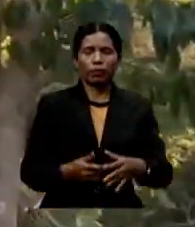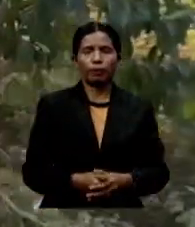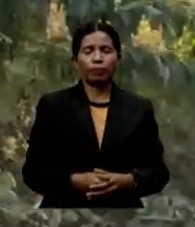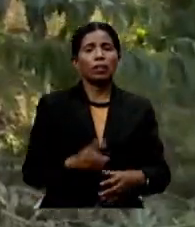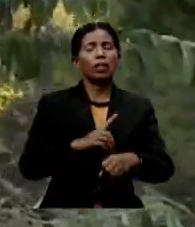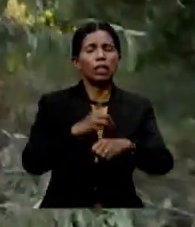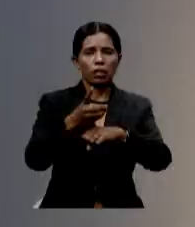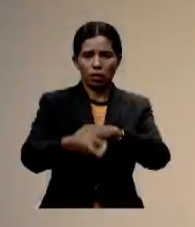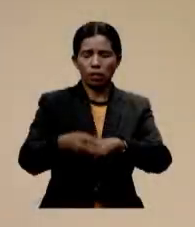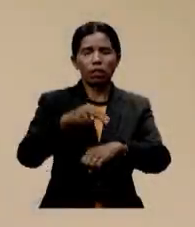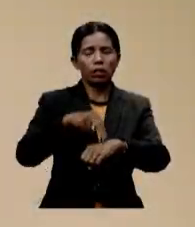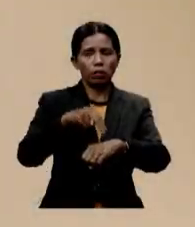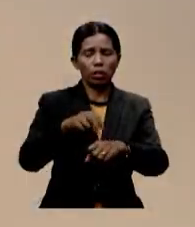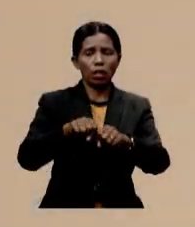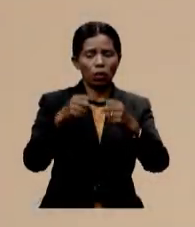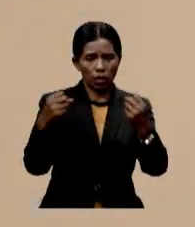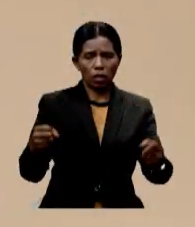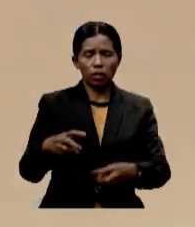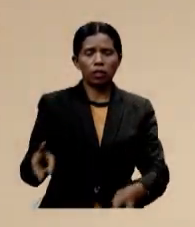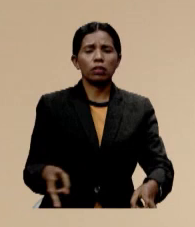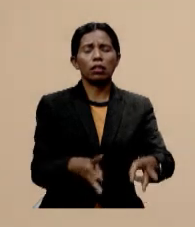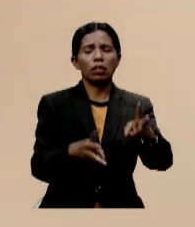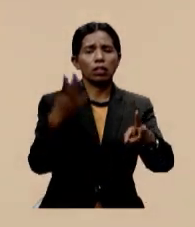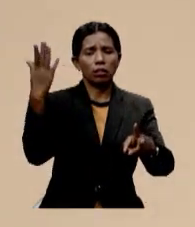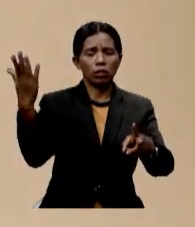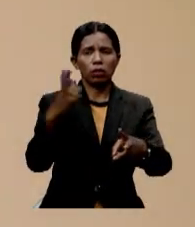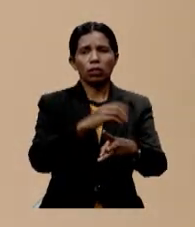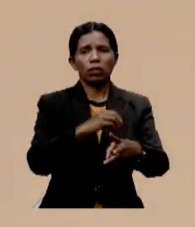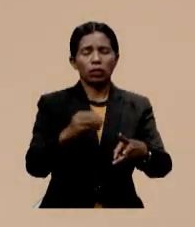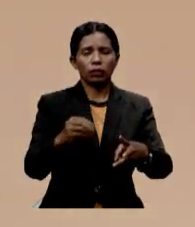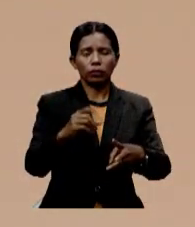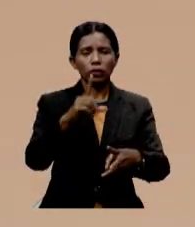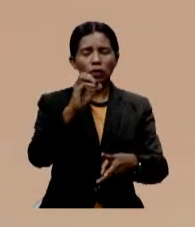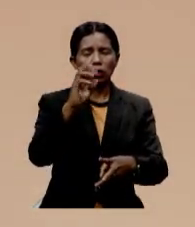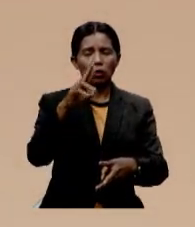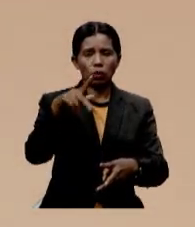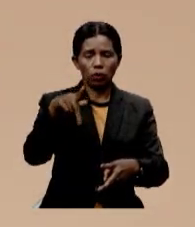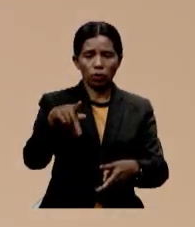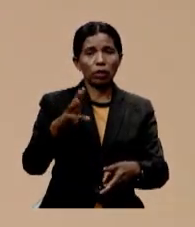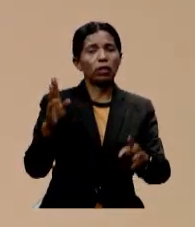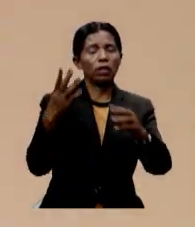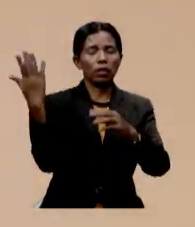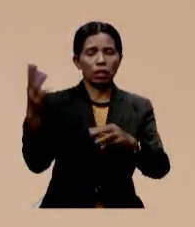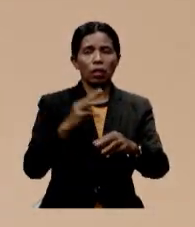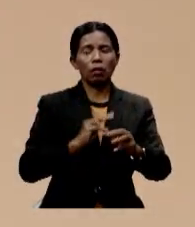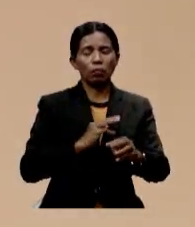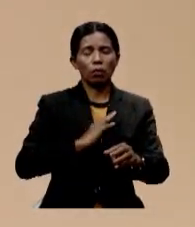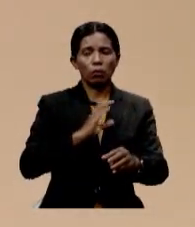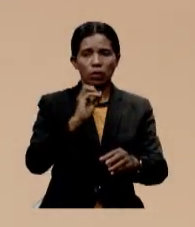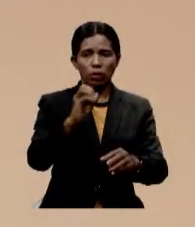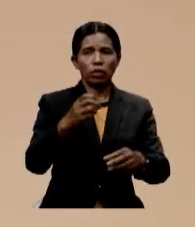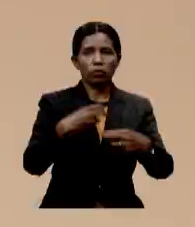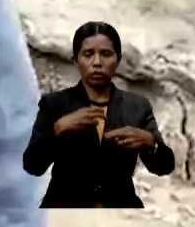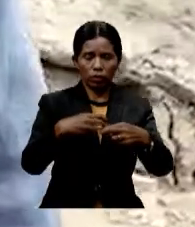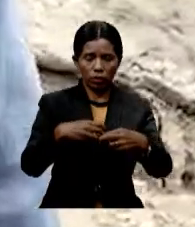mos estraga a estrada Sira e Sucumolop, Guda, Lour, Lupal, Lolotoe, onde dificulta o movimento de